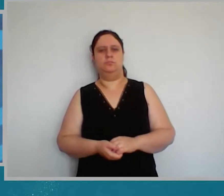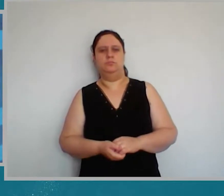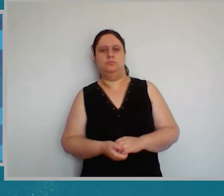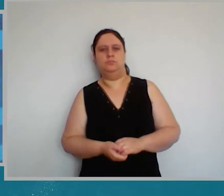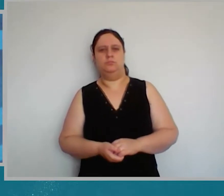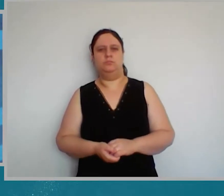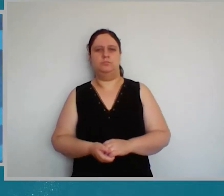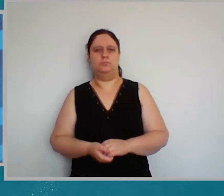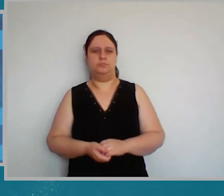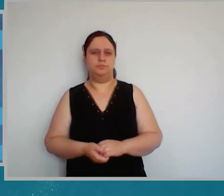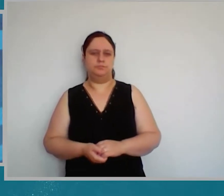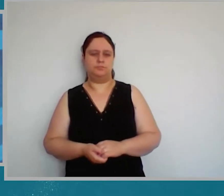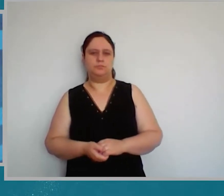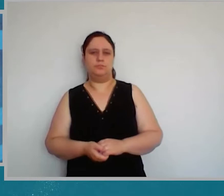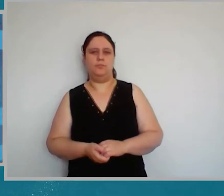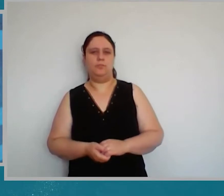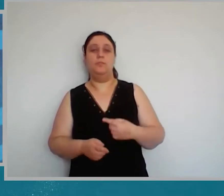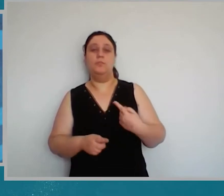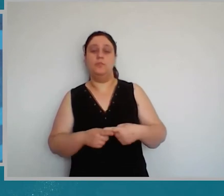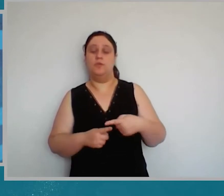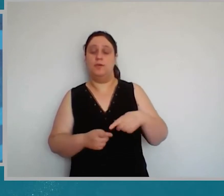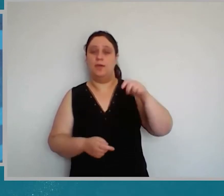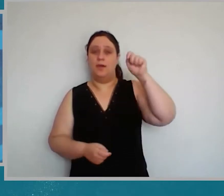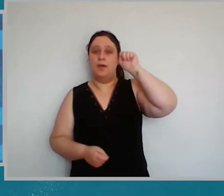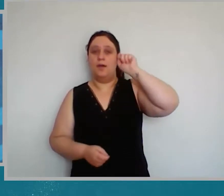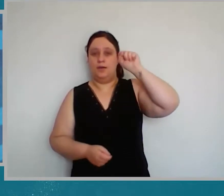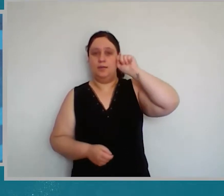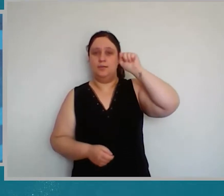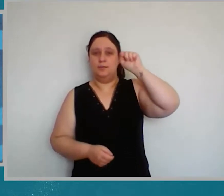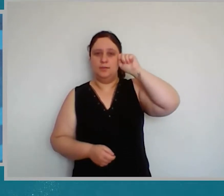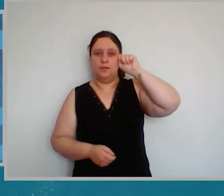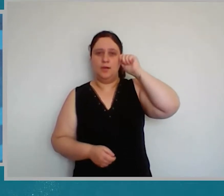Porque Adão, ele é o pai da raça